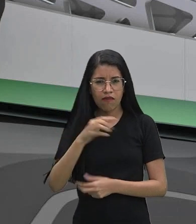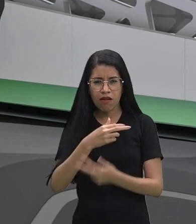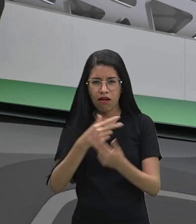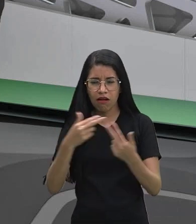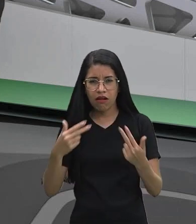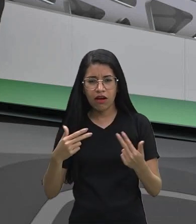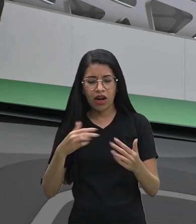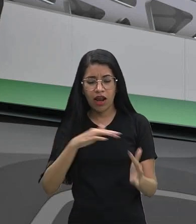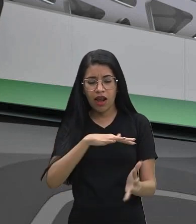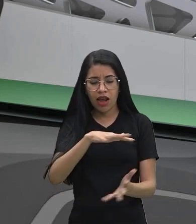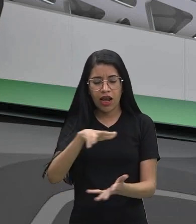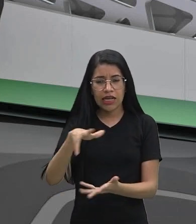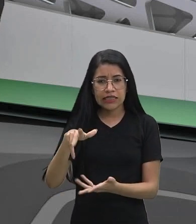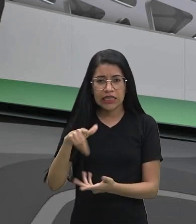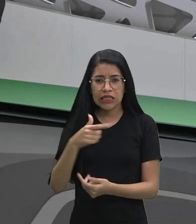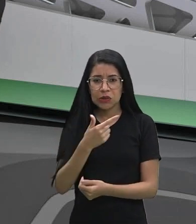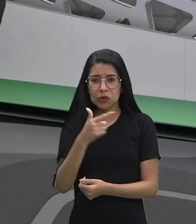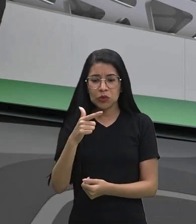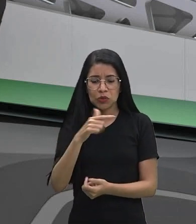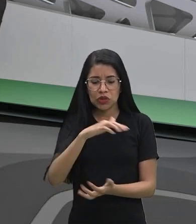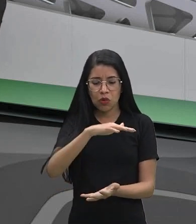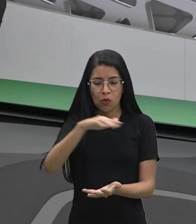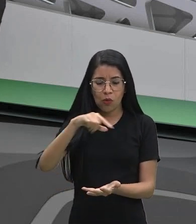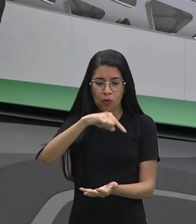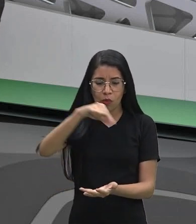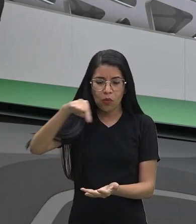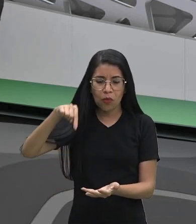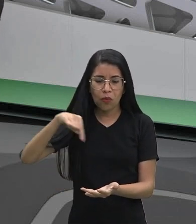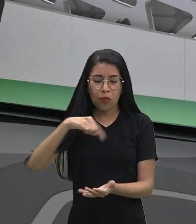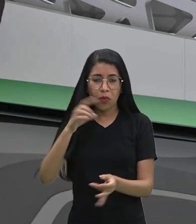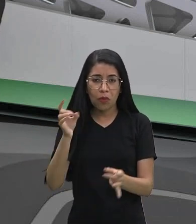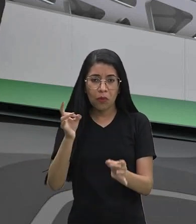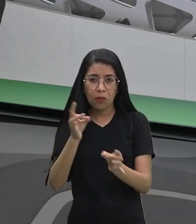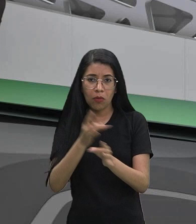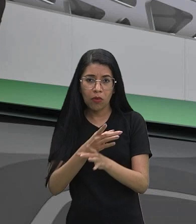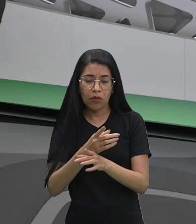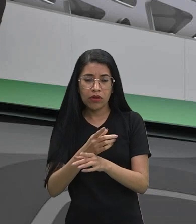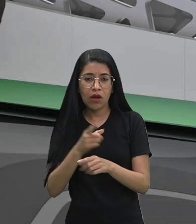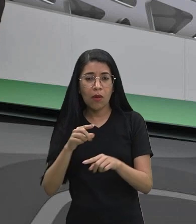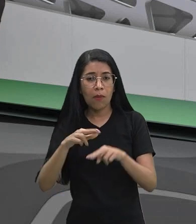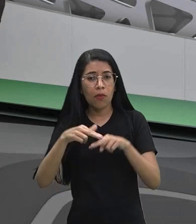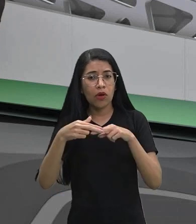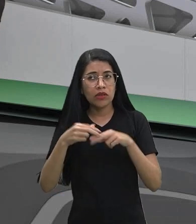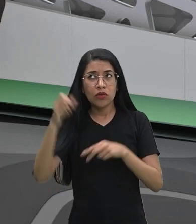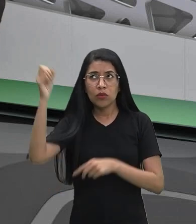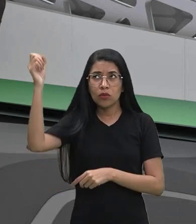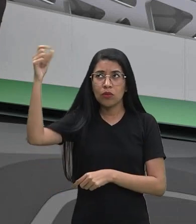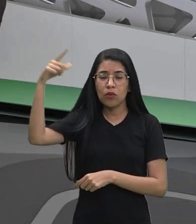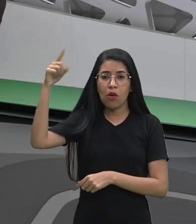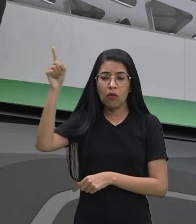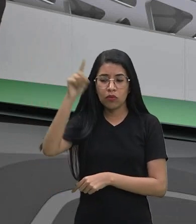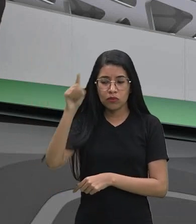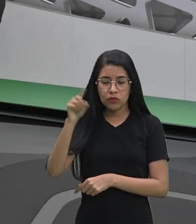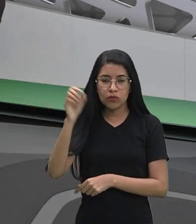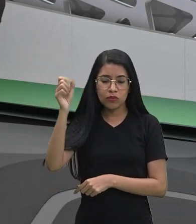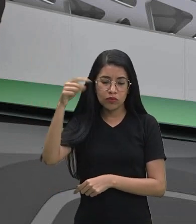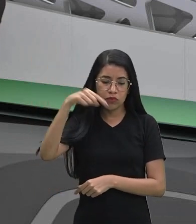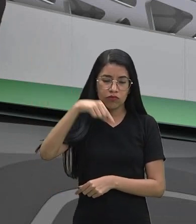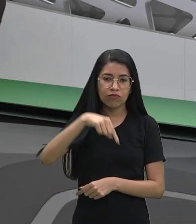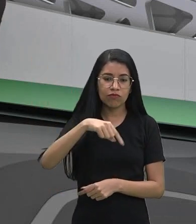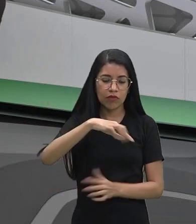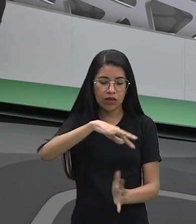A Terra não estava ali com a sua atmosfera formada, por isso os raios ultravioletas entravam. Todas